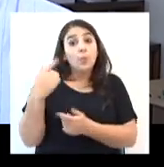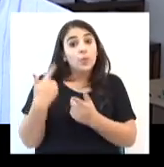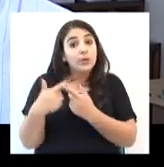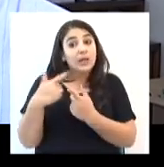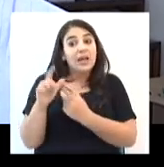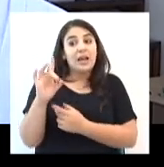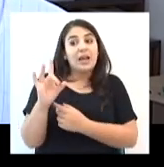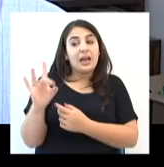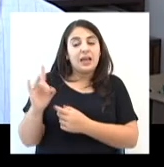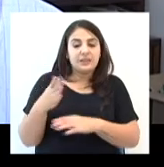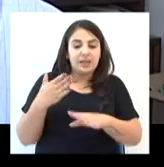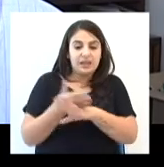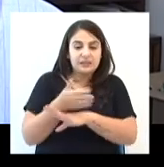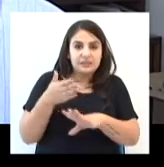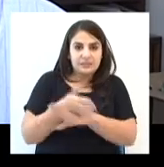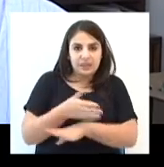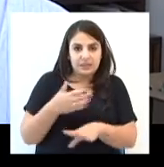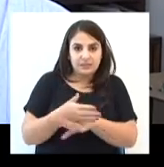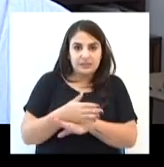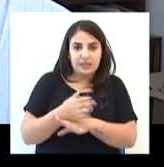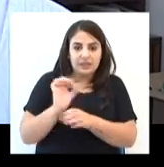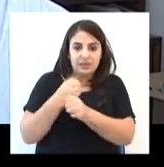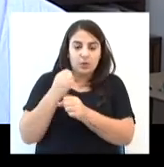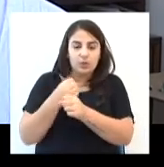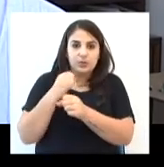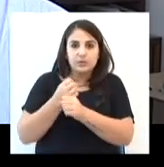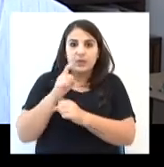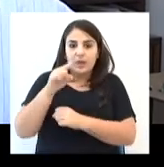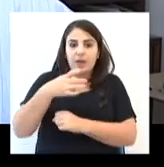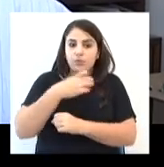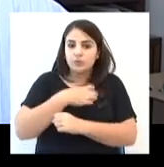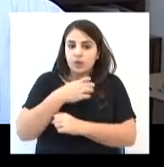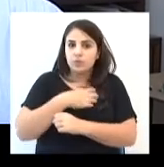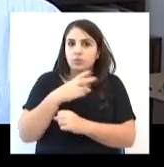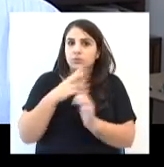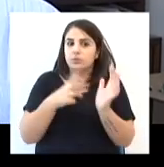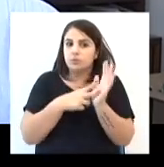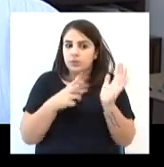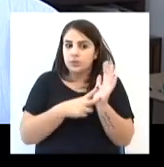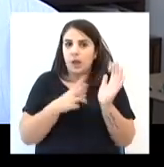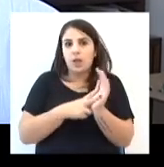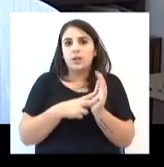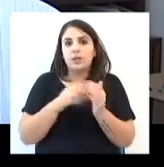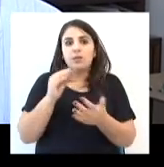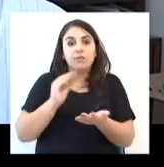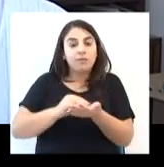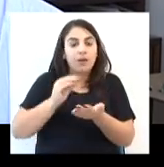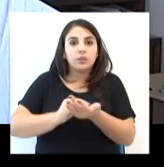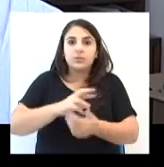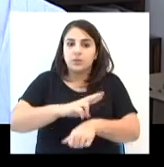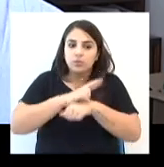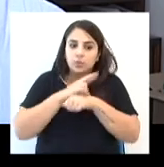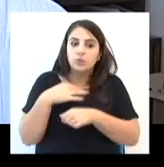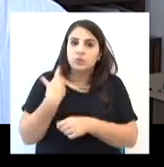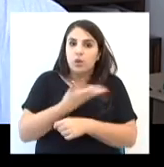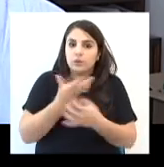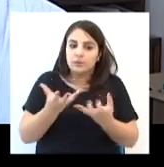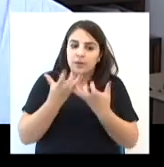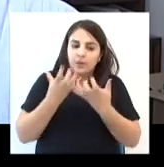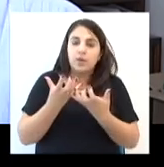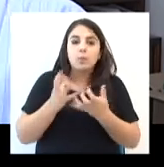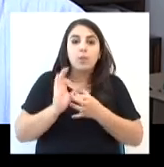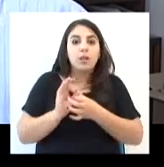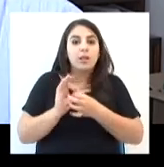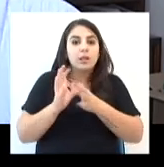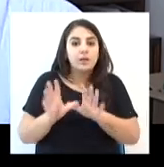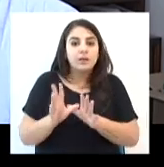cada acesso que se constrói à rodovia é um ponto de retenção e também um ponto de insegurança na rodovia. Então nós gostaríamos de ter a rodovia livre para